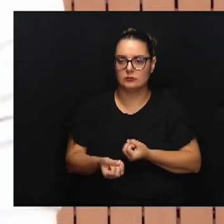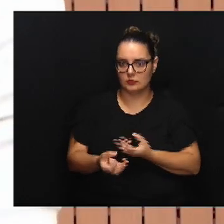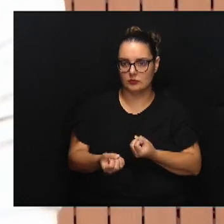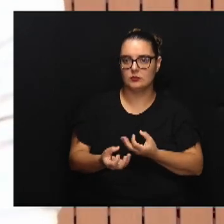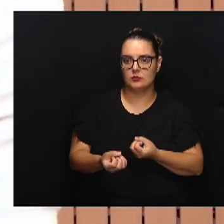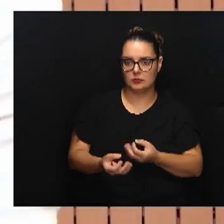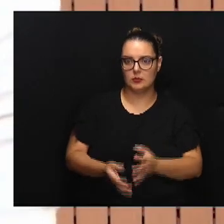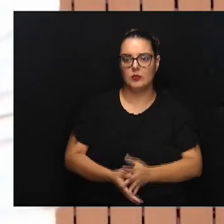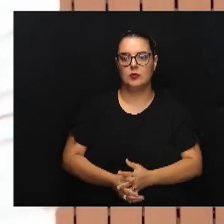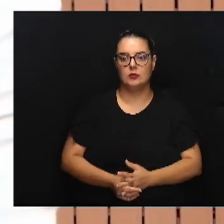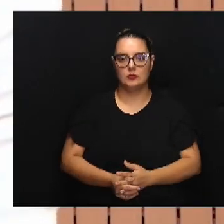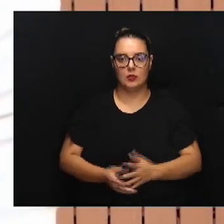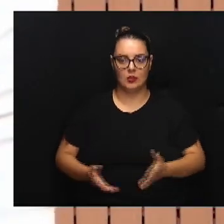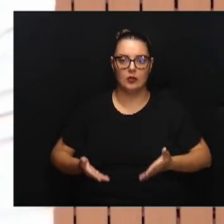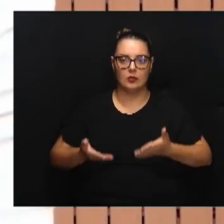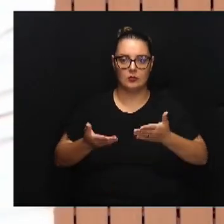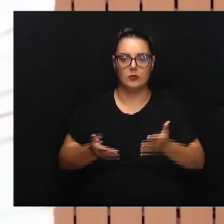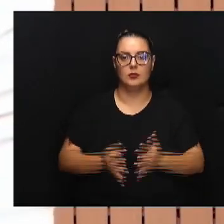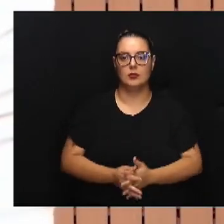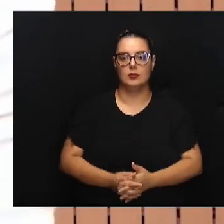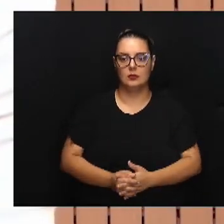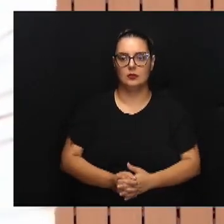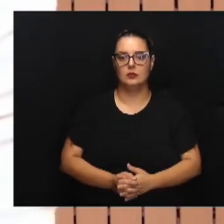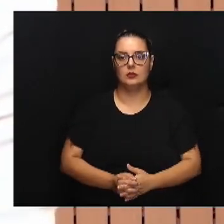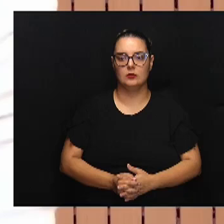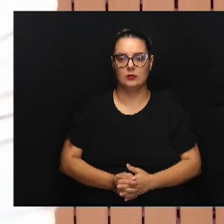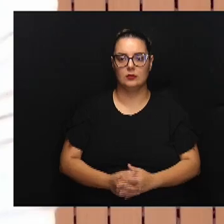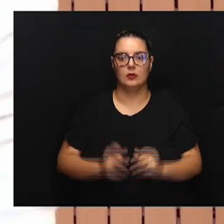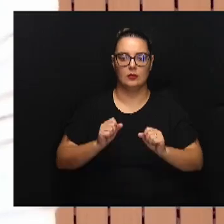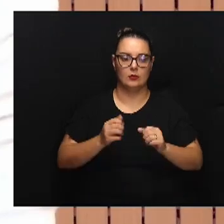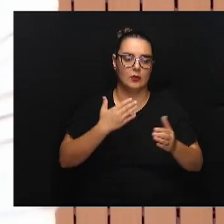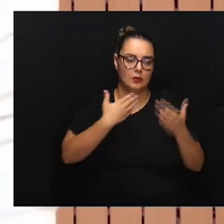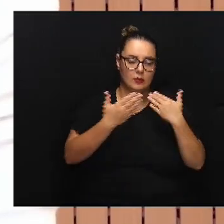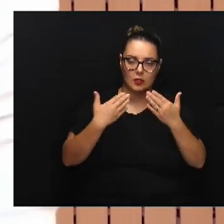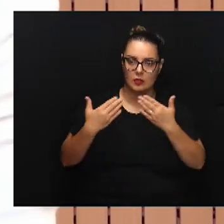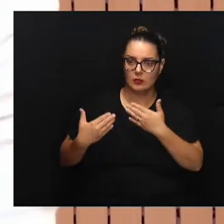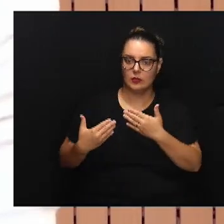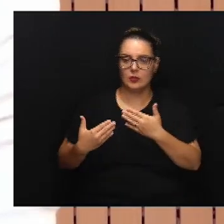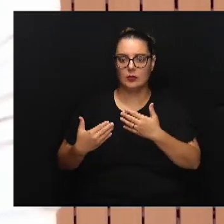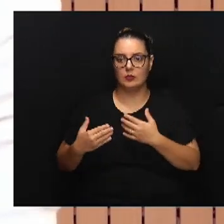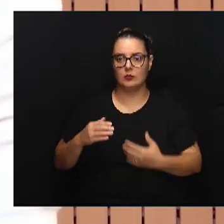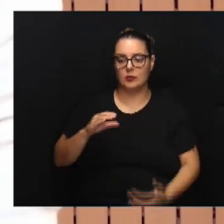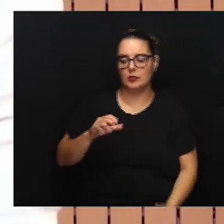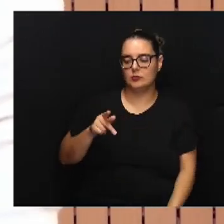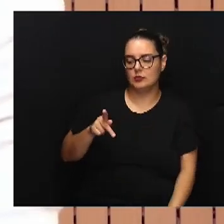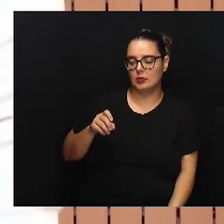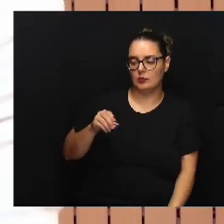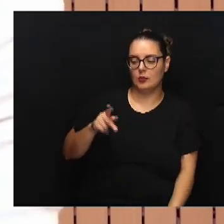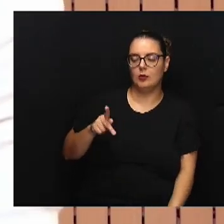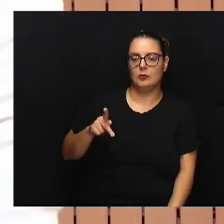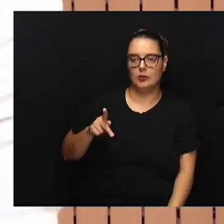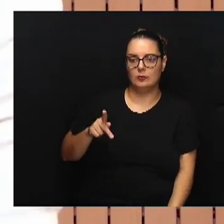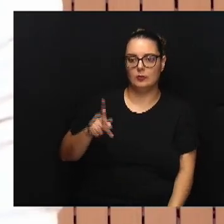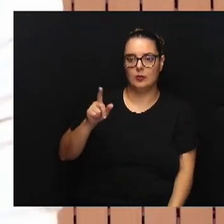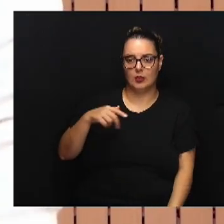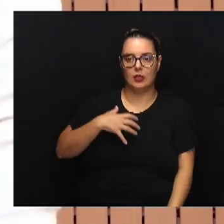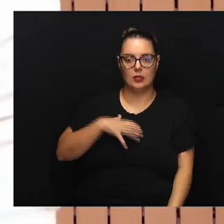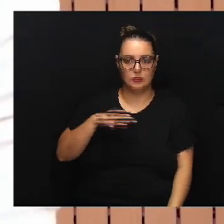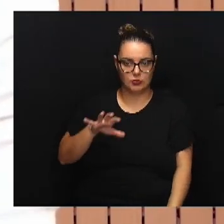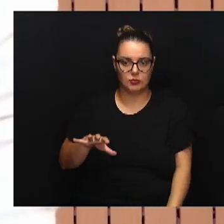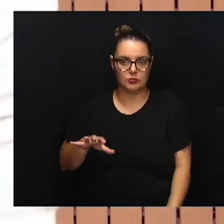nós trazemos aqui, né, para poder dialogar sobre o CEPOP, né? O CEPOP é